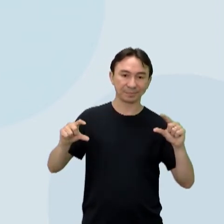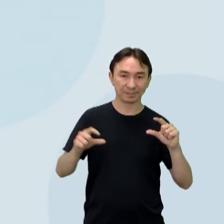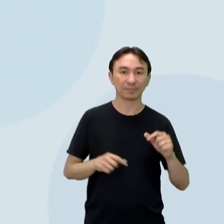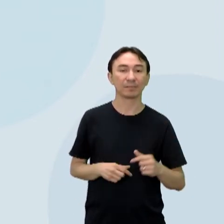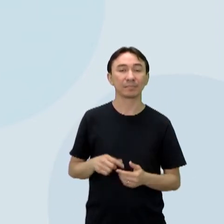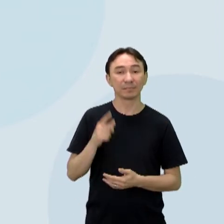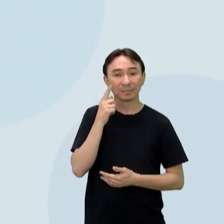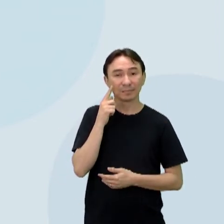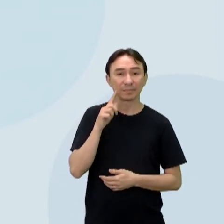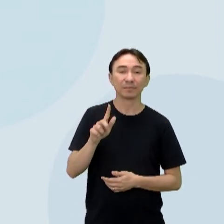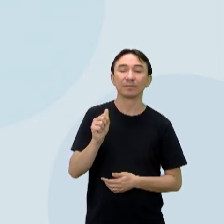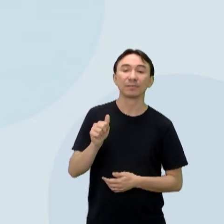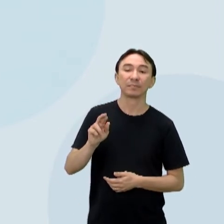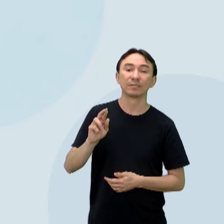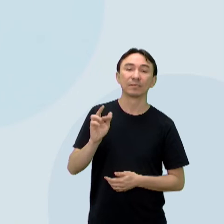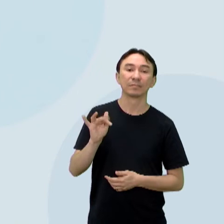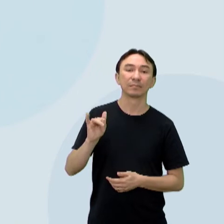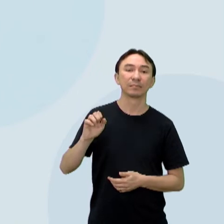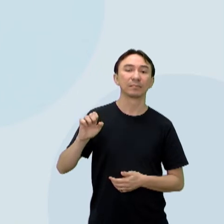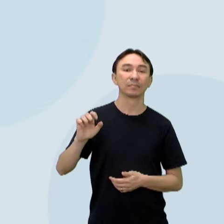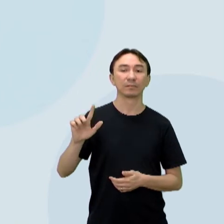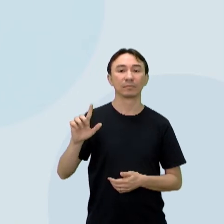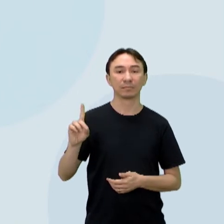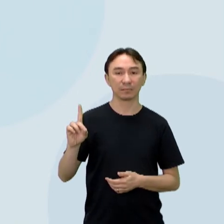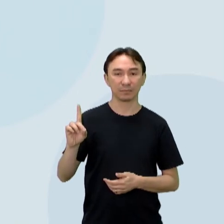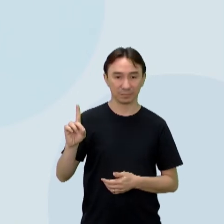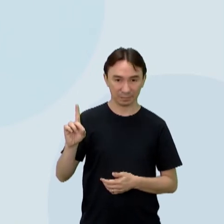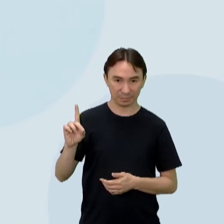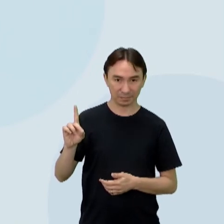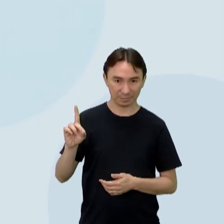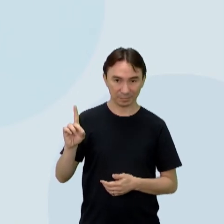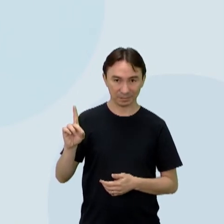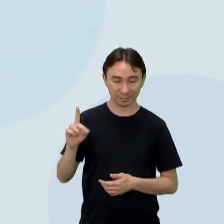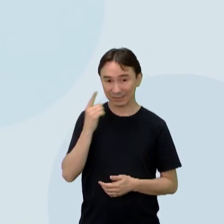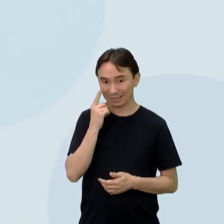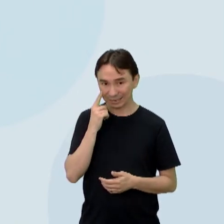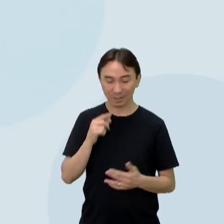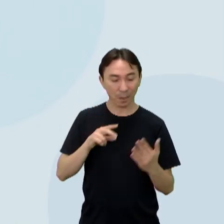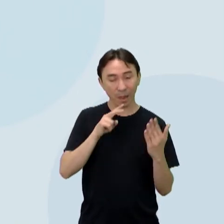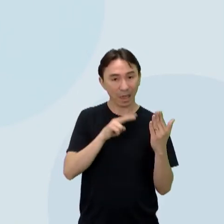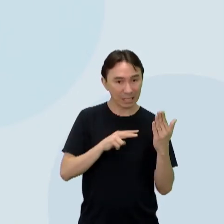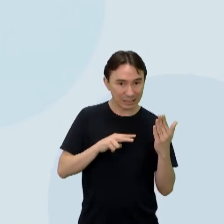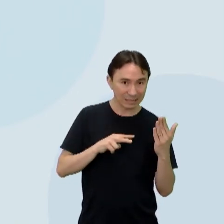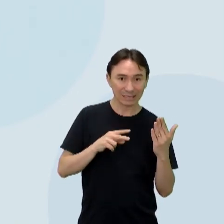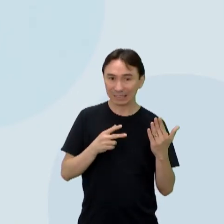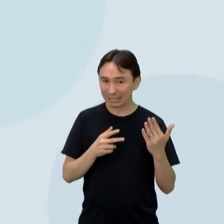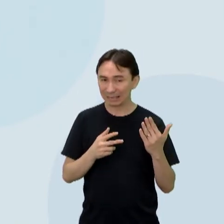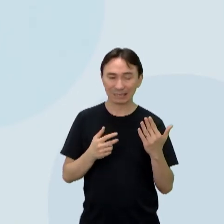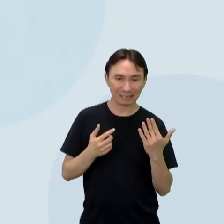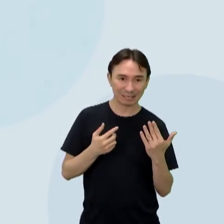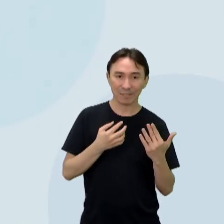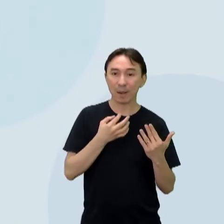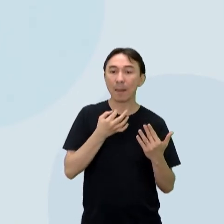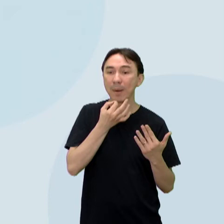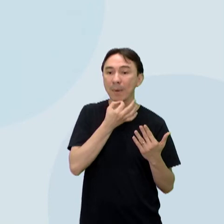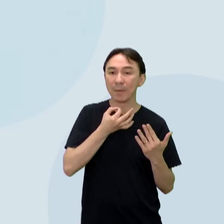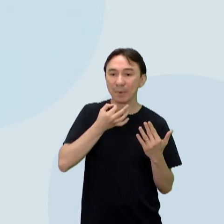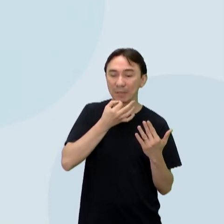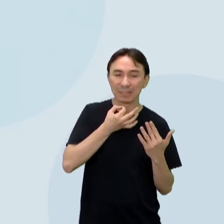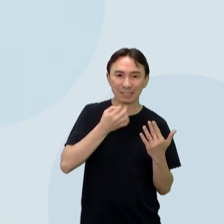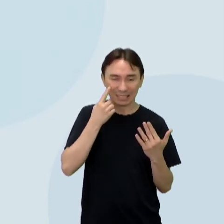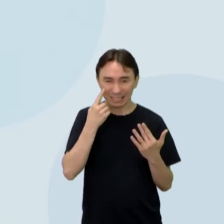Ó. Garfield Nature. Acho que eu pronunciei corretamente. Se eu não pronunciei, o professor que está presente